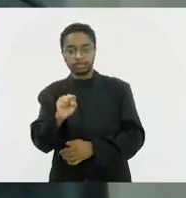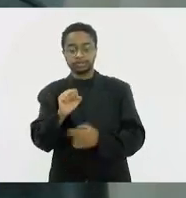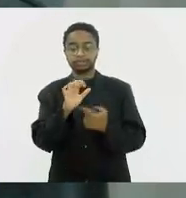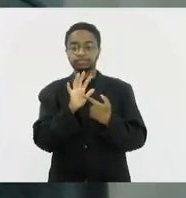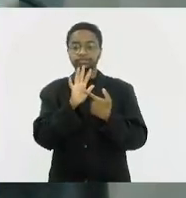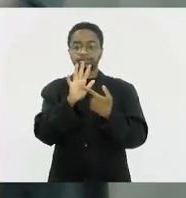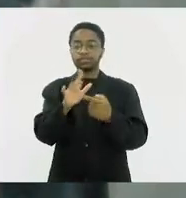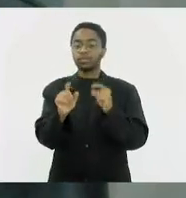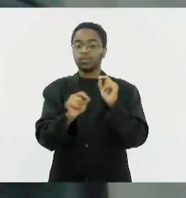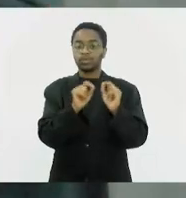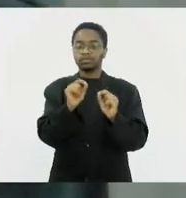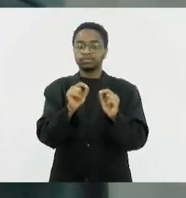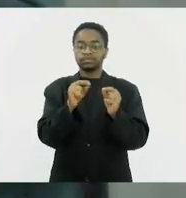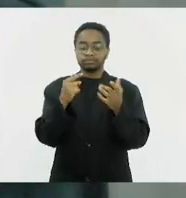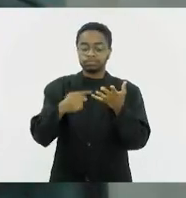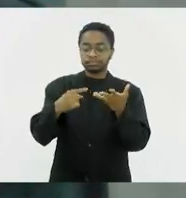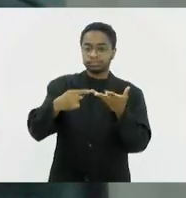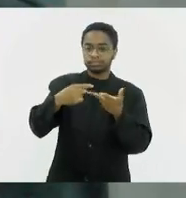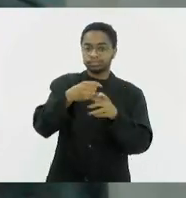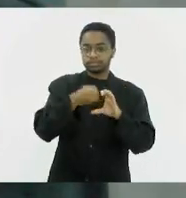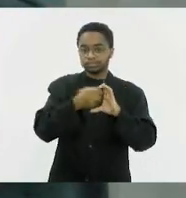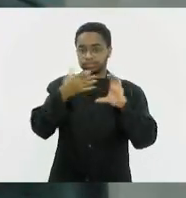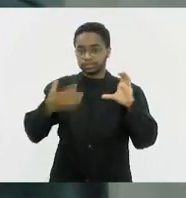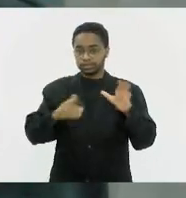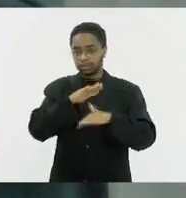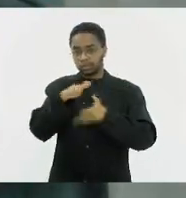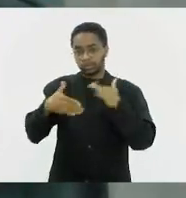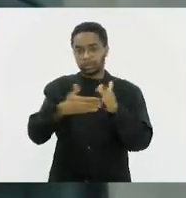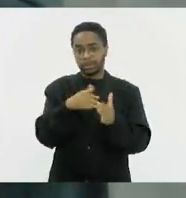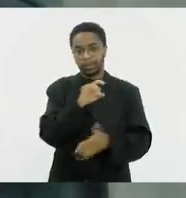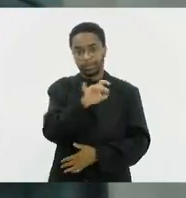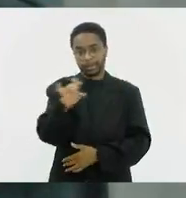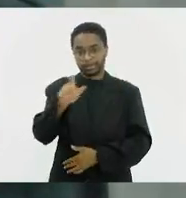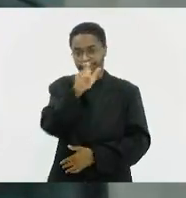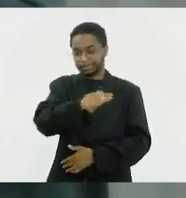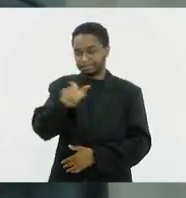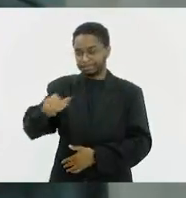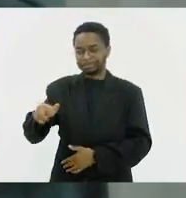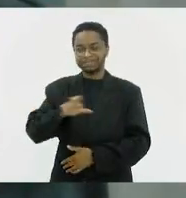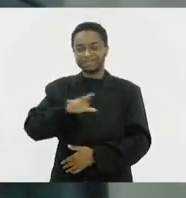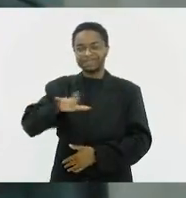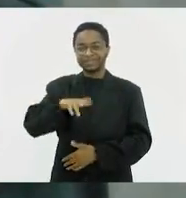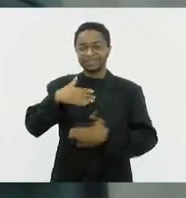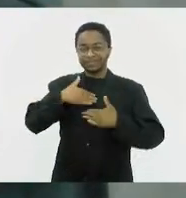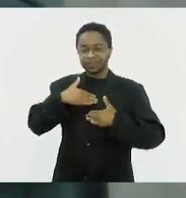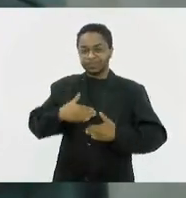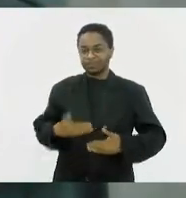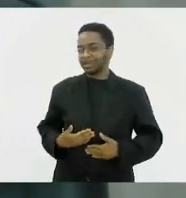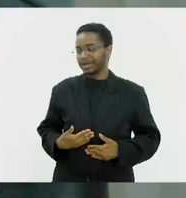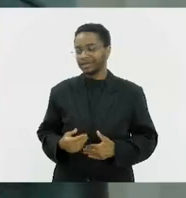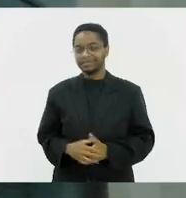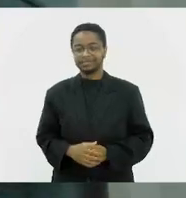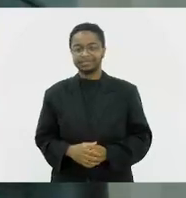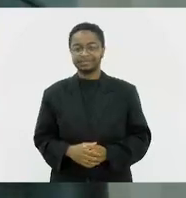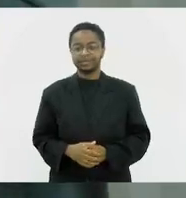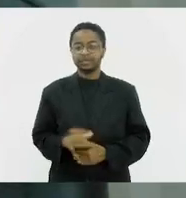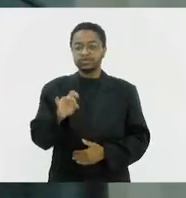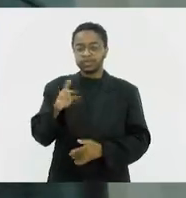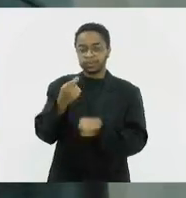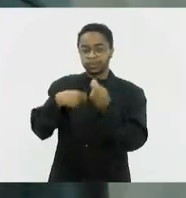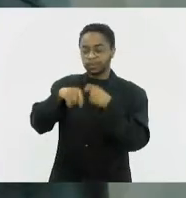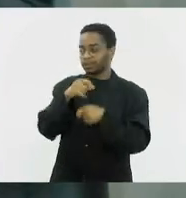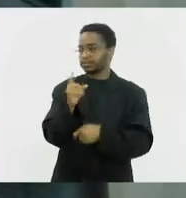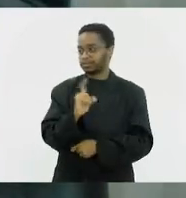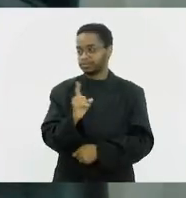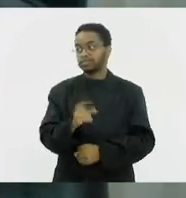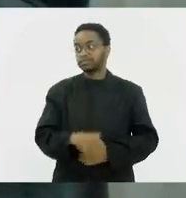como todo esse aspecto total do indivíduo. Não é só o físico, não é só o econômico. Você não